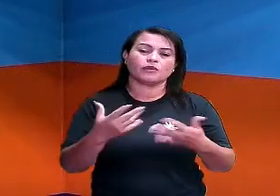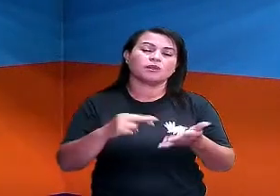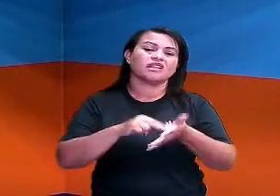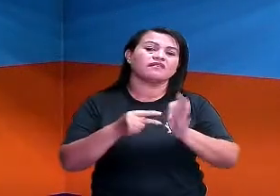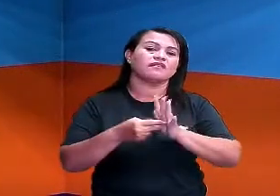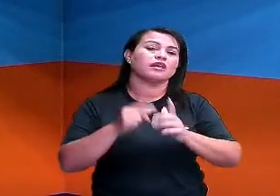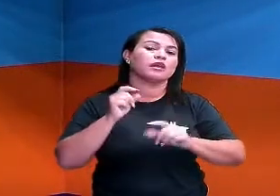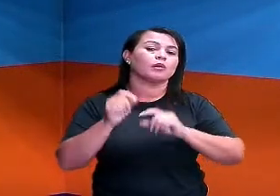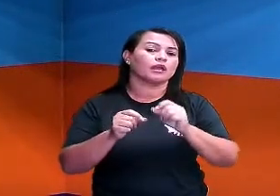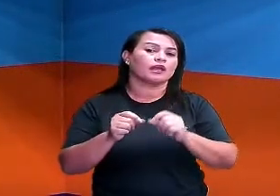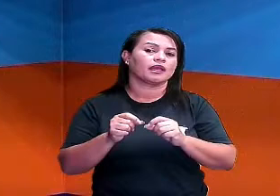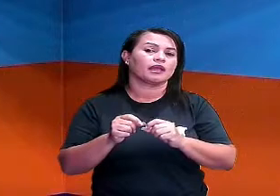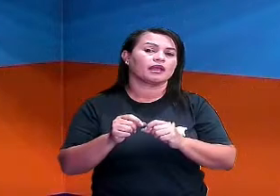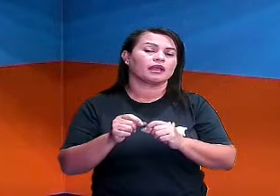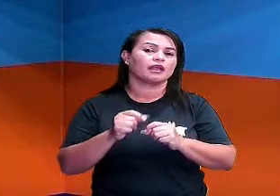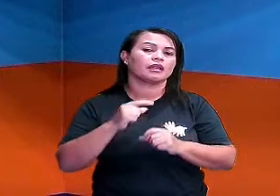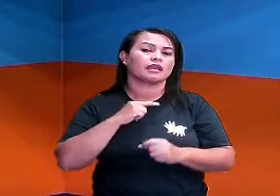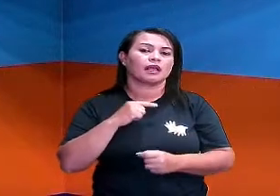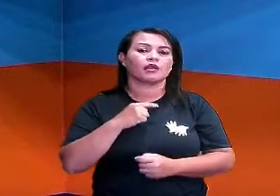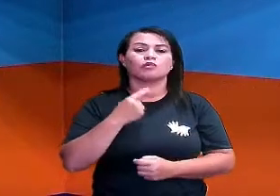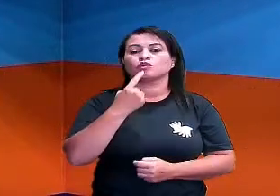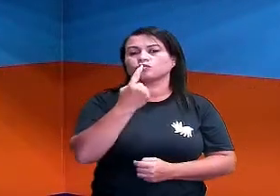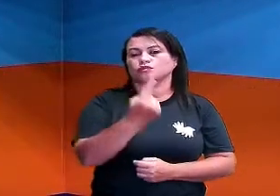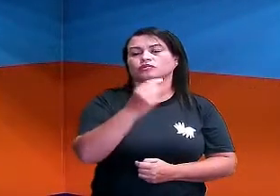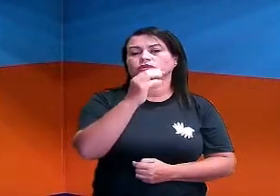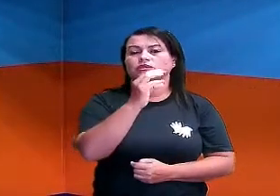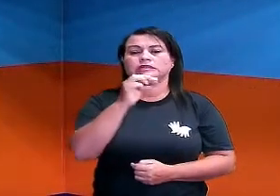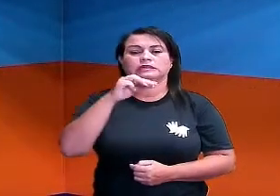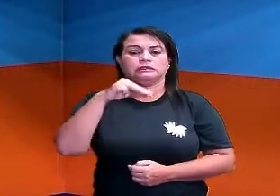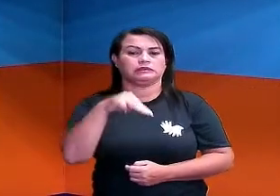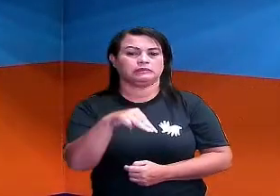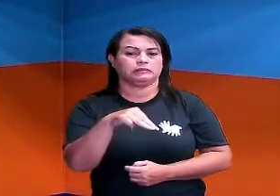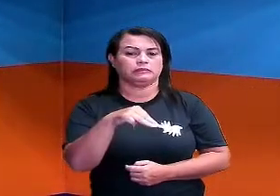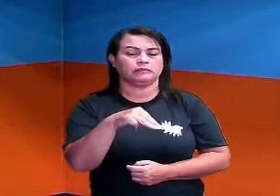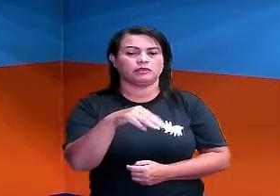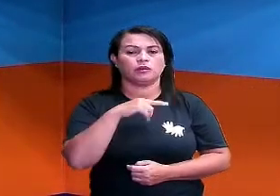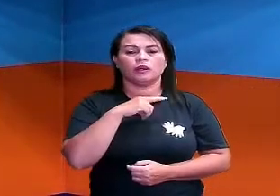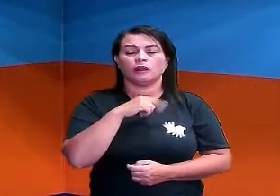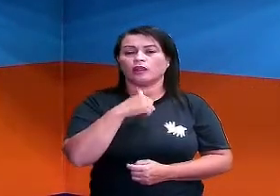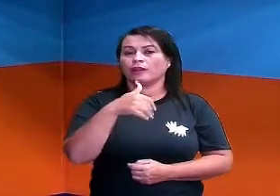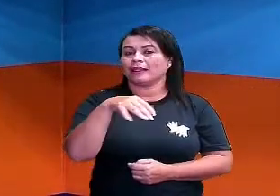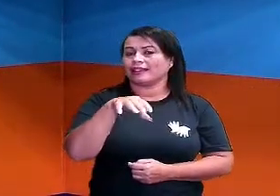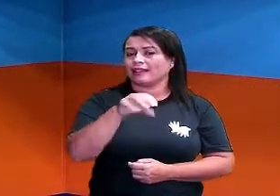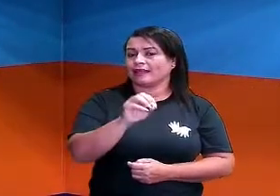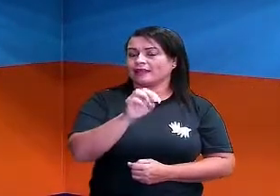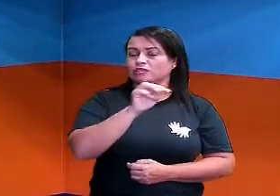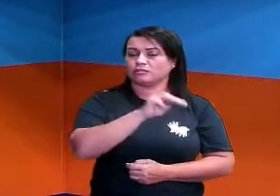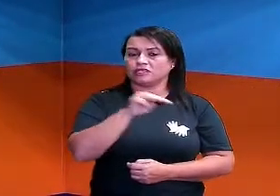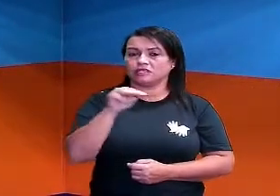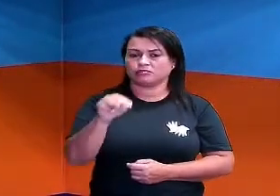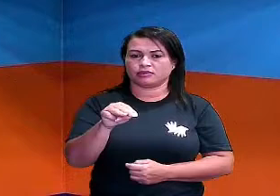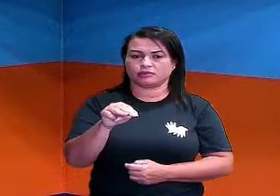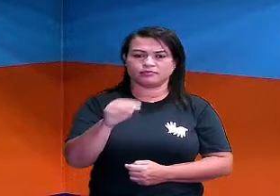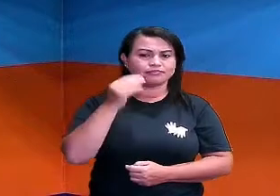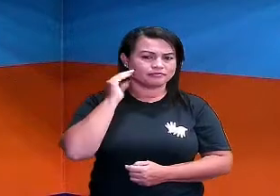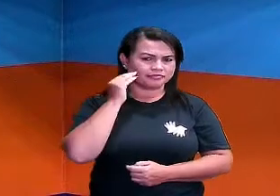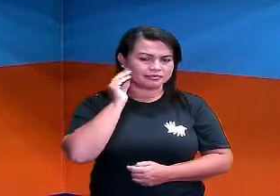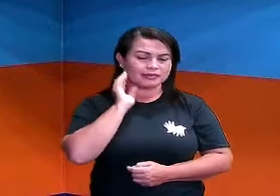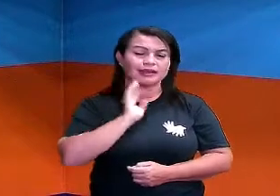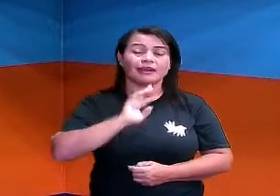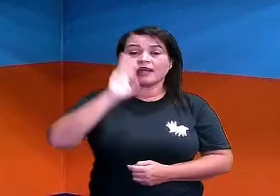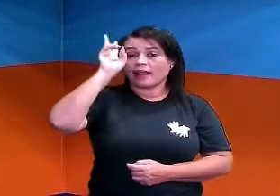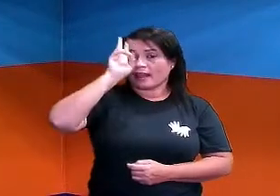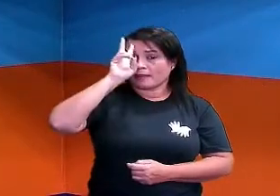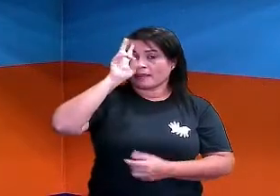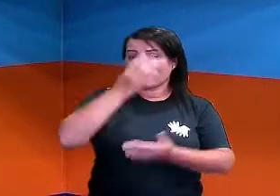significa que a cada 1 centímetro, eu tenho 10 milímetros. Lembra da